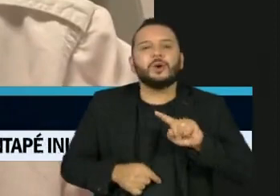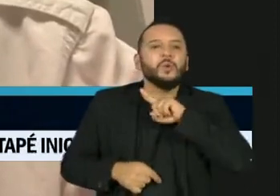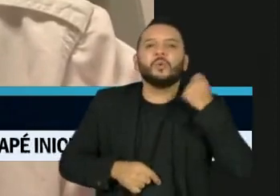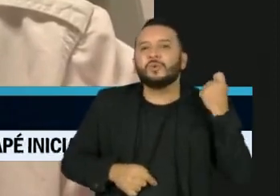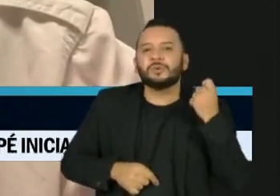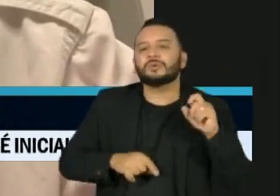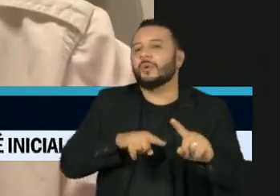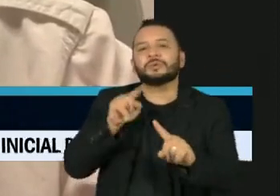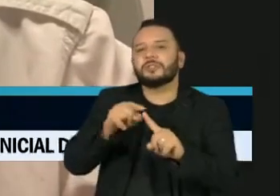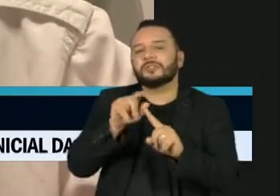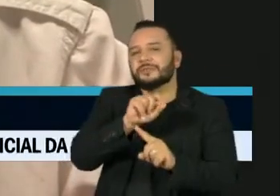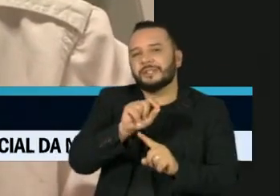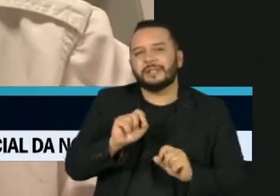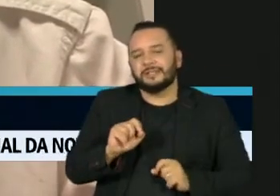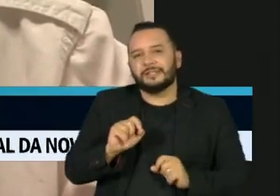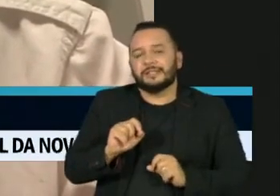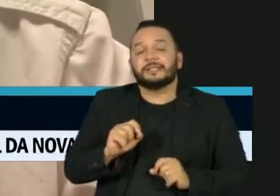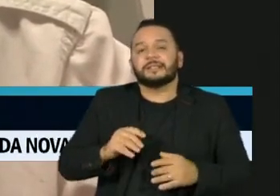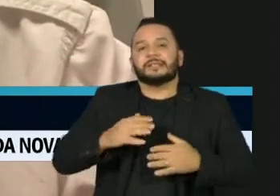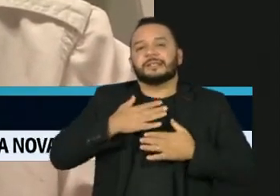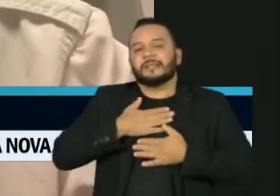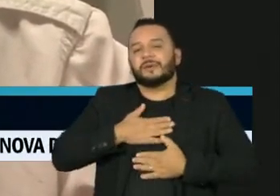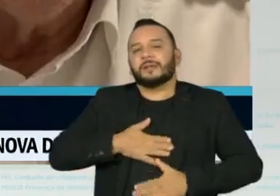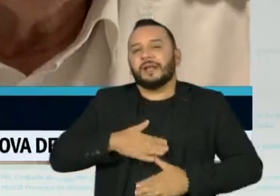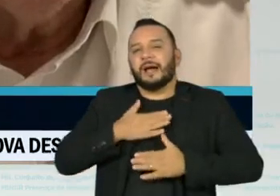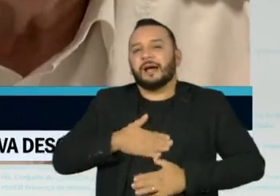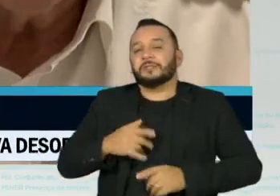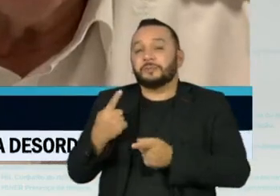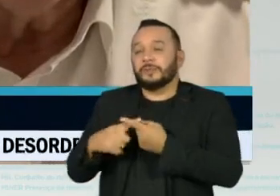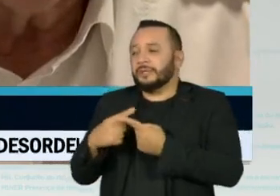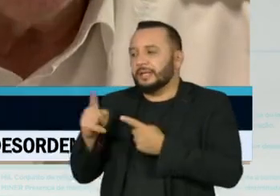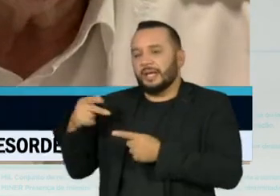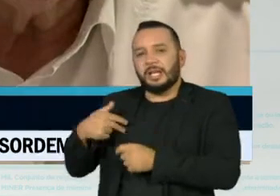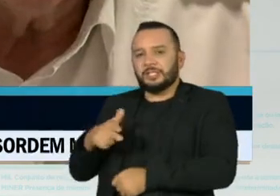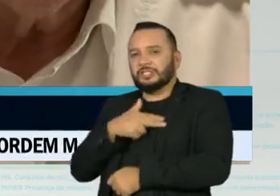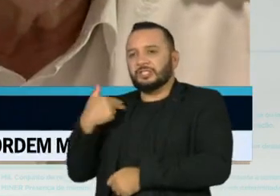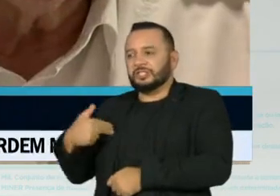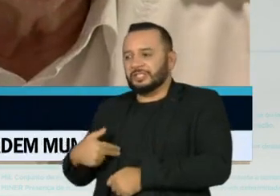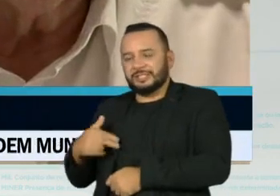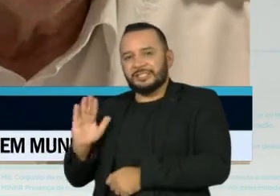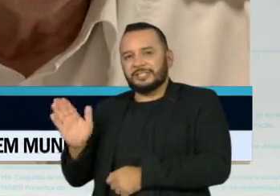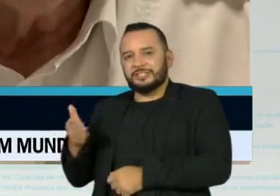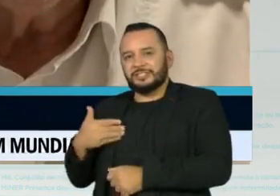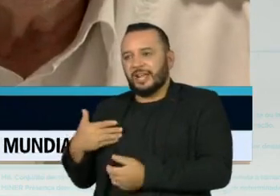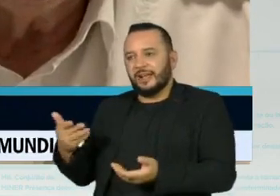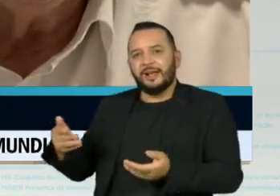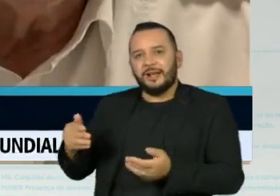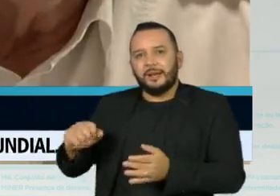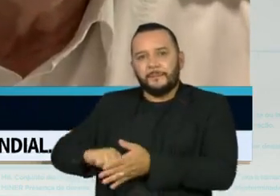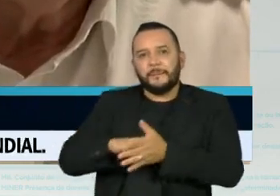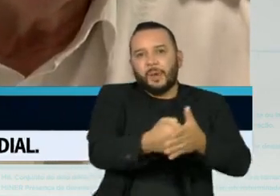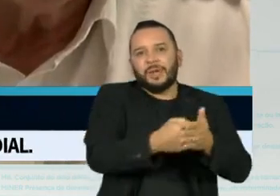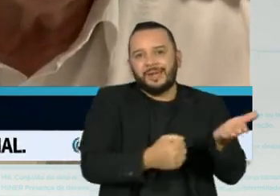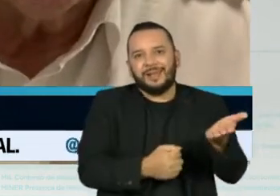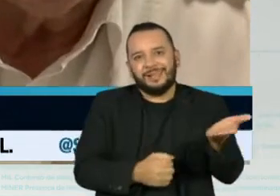é ter a tranquilidade de que o seu flanco oriental não será objeto de nenhum tipo